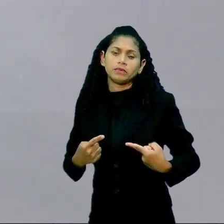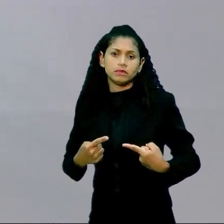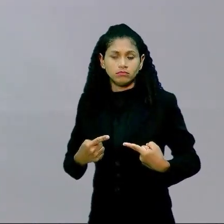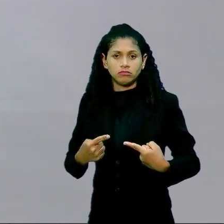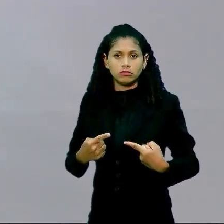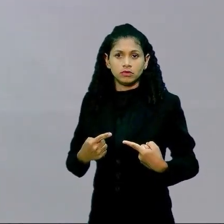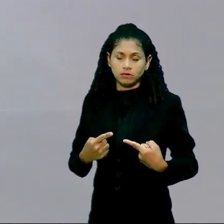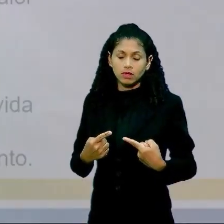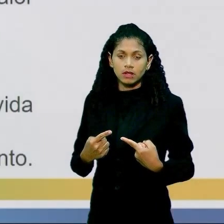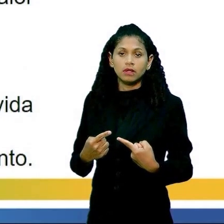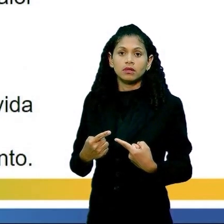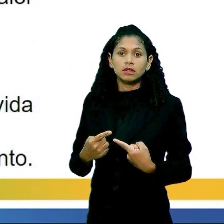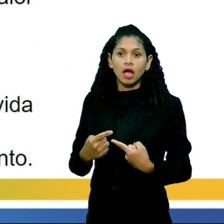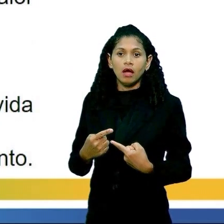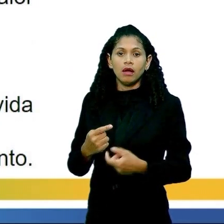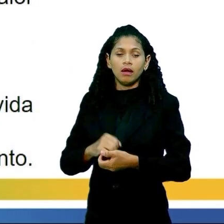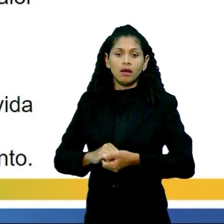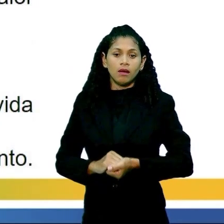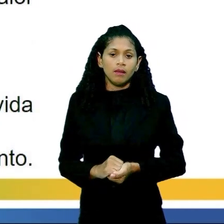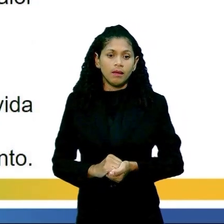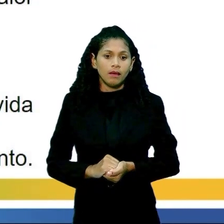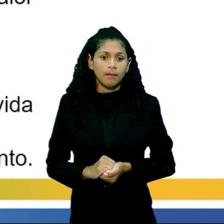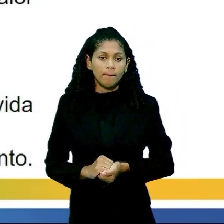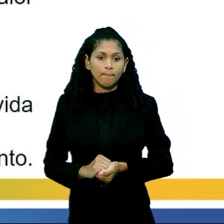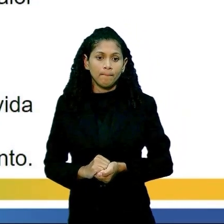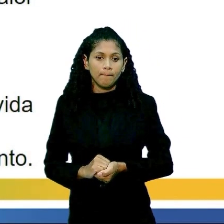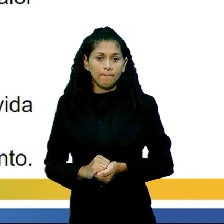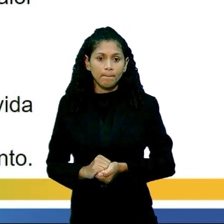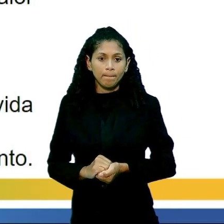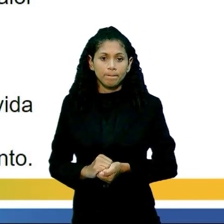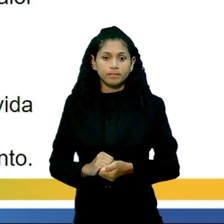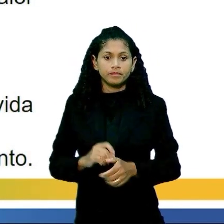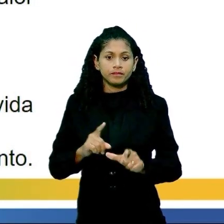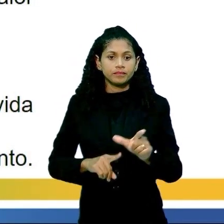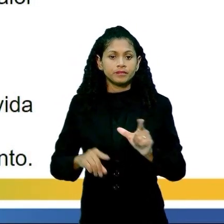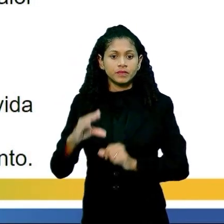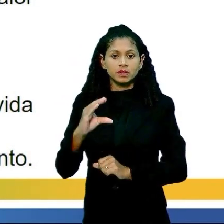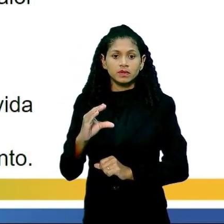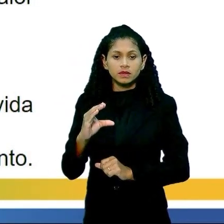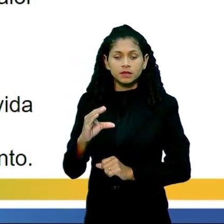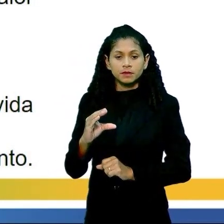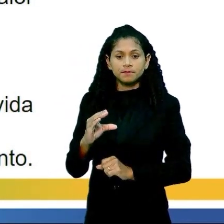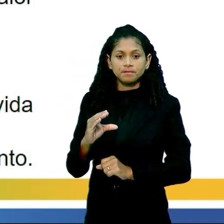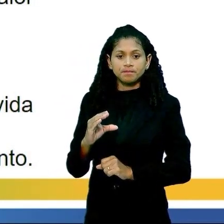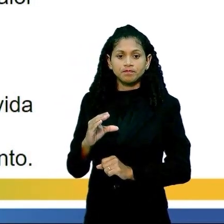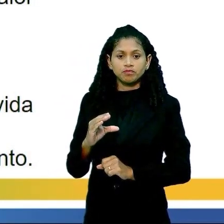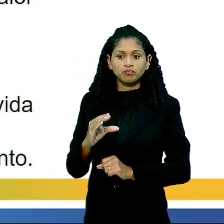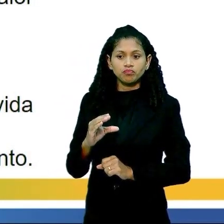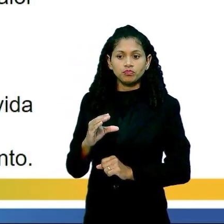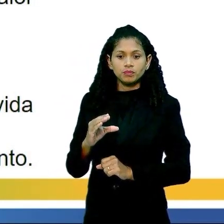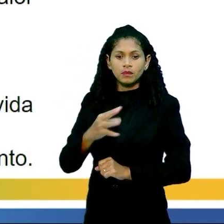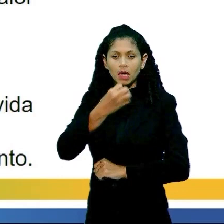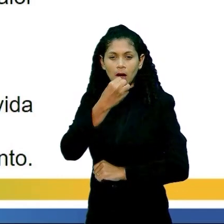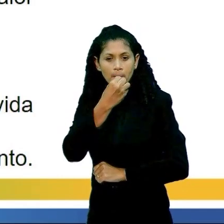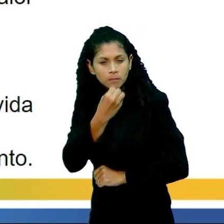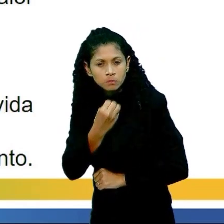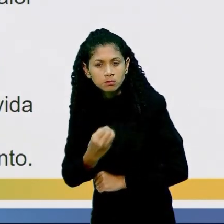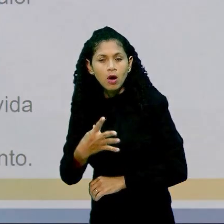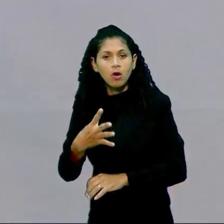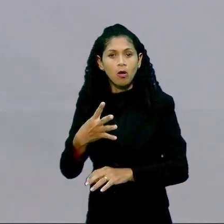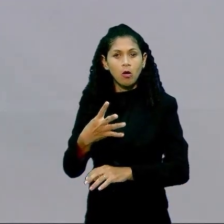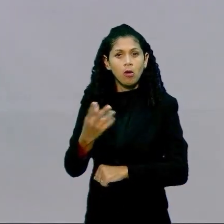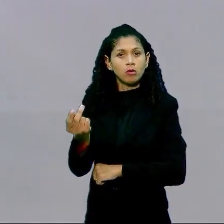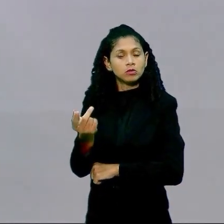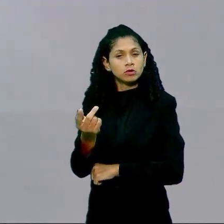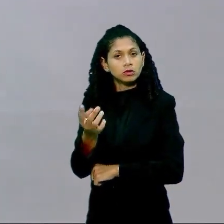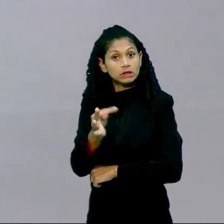o vivenciar e experienciar. Então, cancela a alternativa B. Alternativa C, aperfeiçoamento técnico que gera resultado